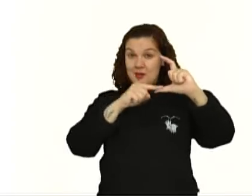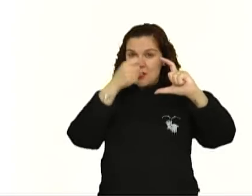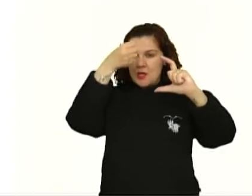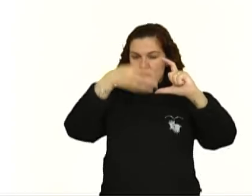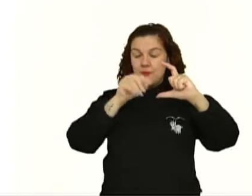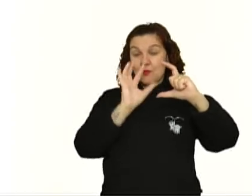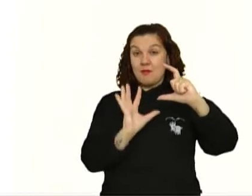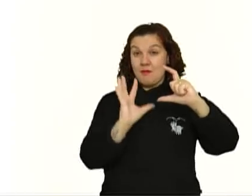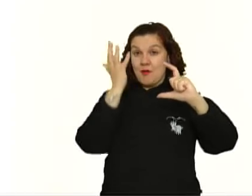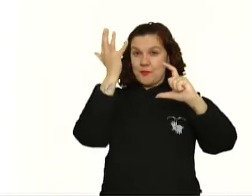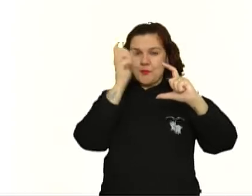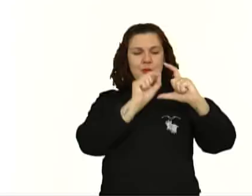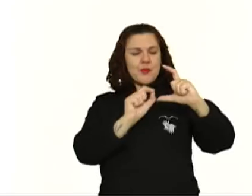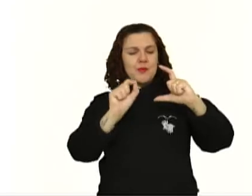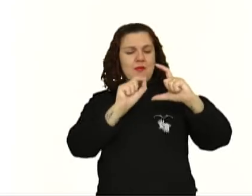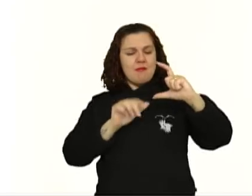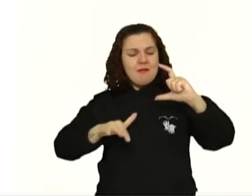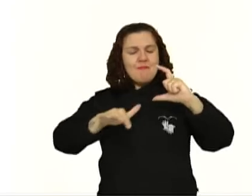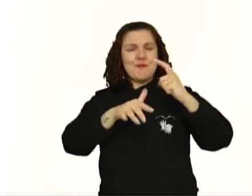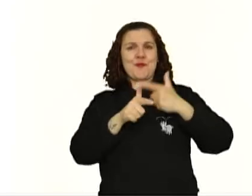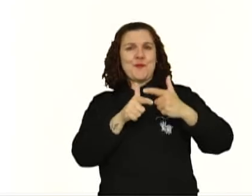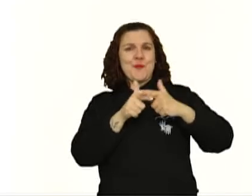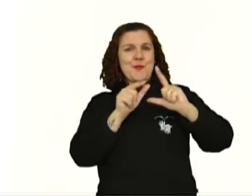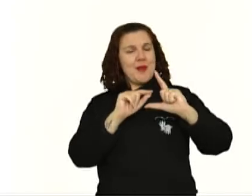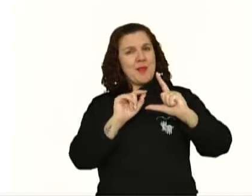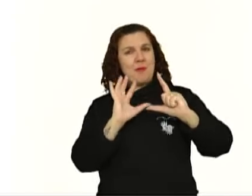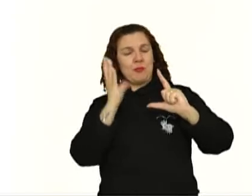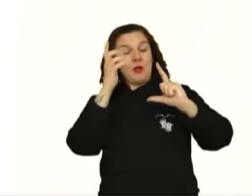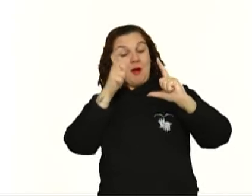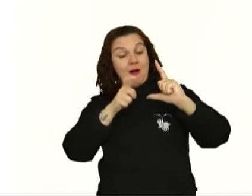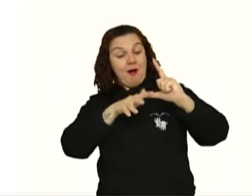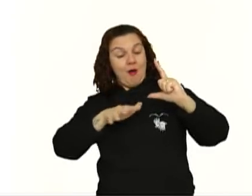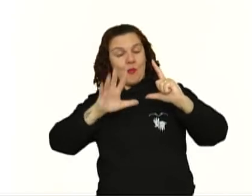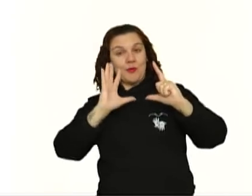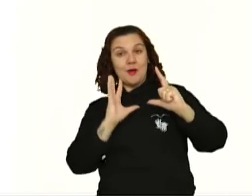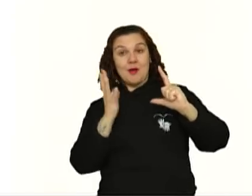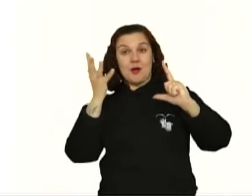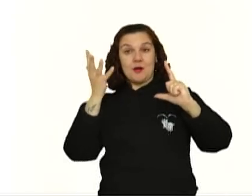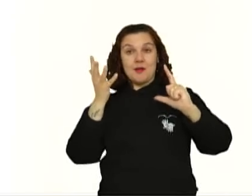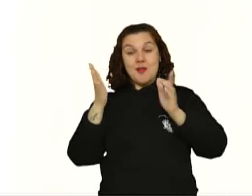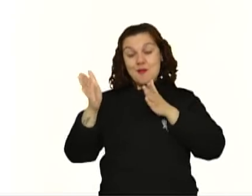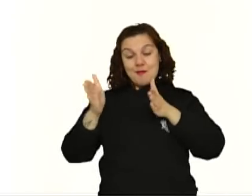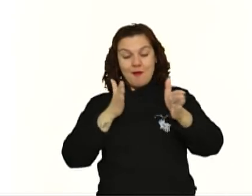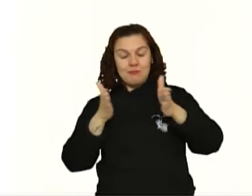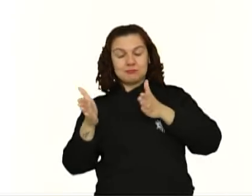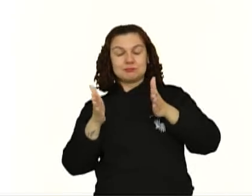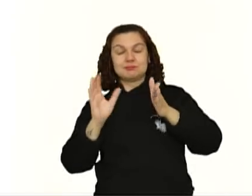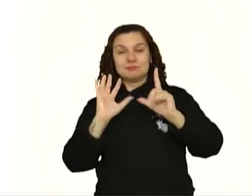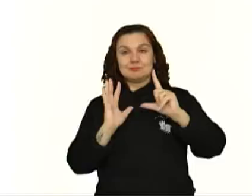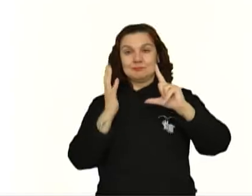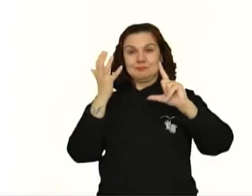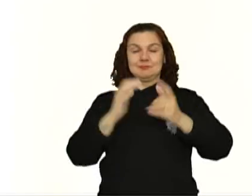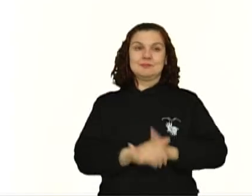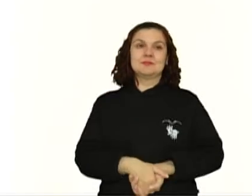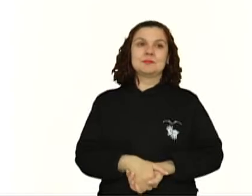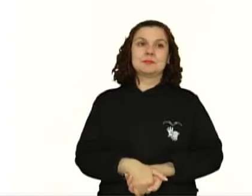é o fato, quem está envolvido, onde e quando aconteceu.